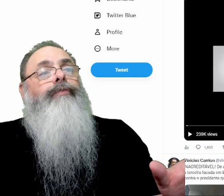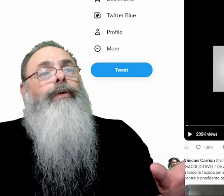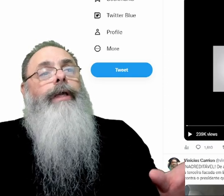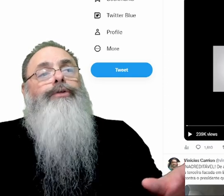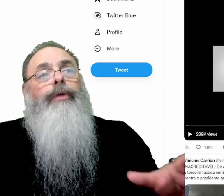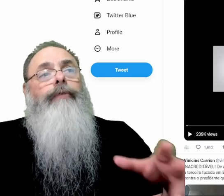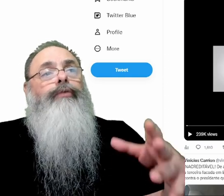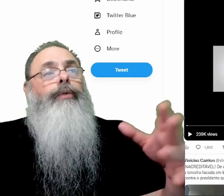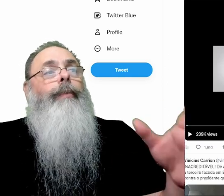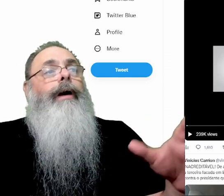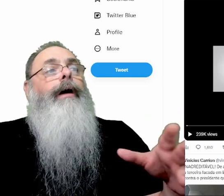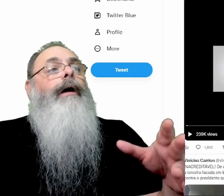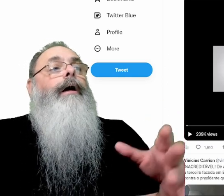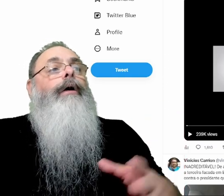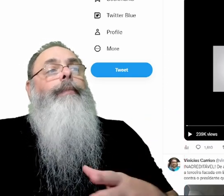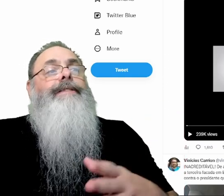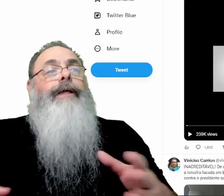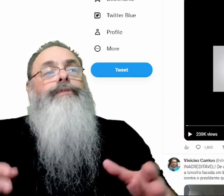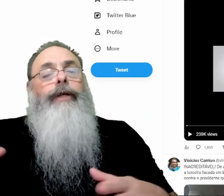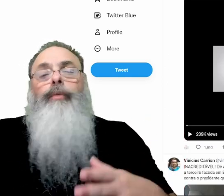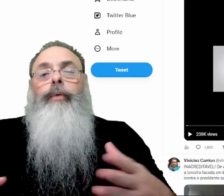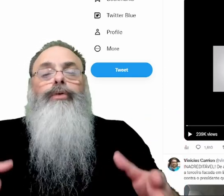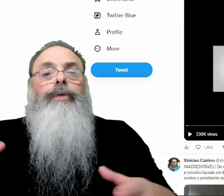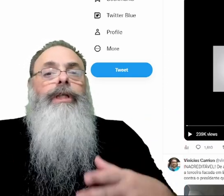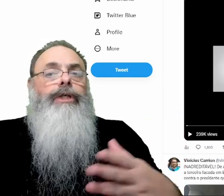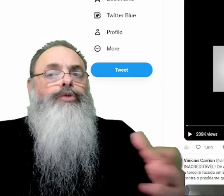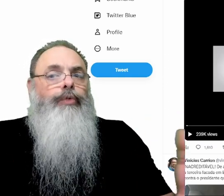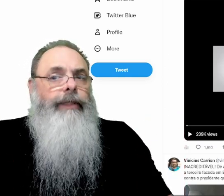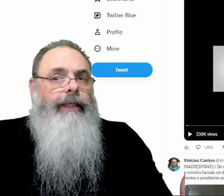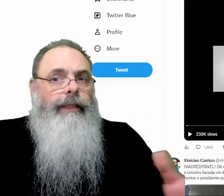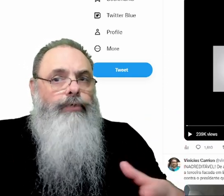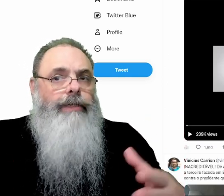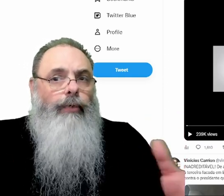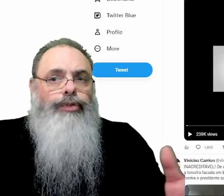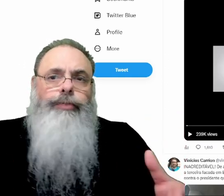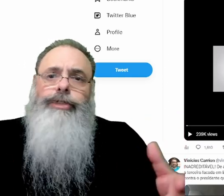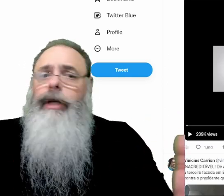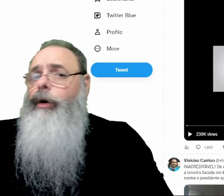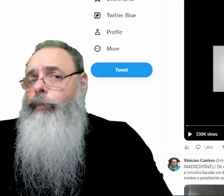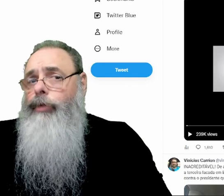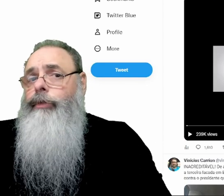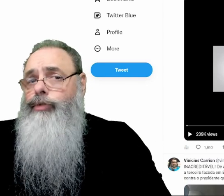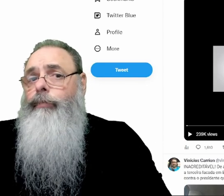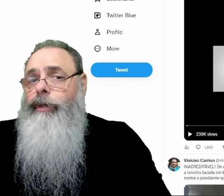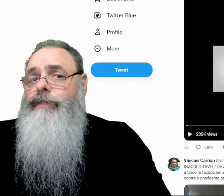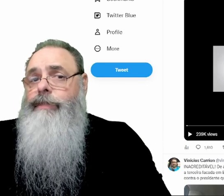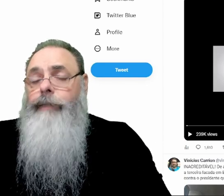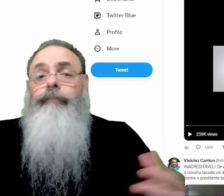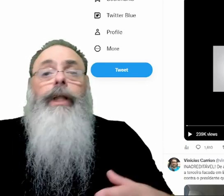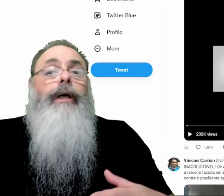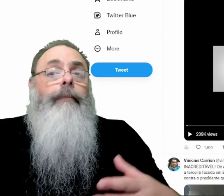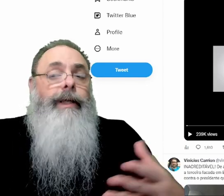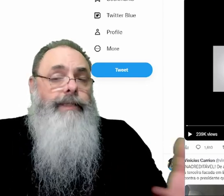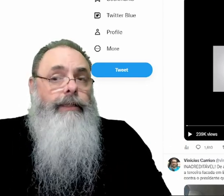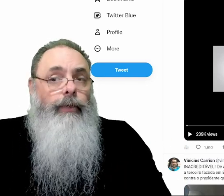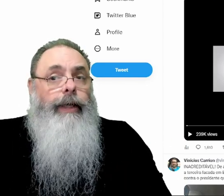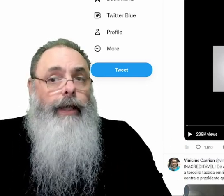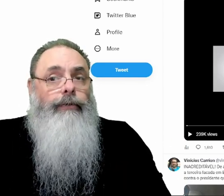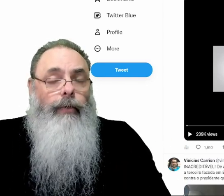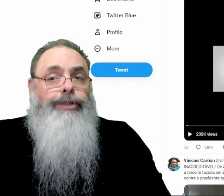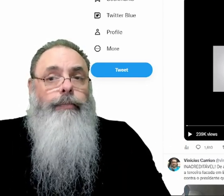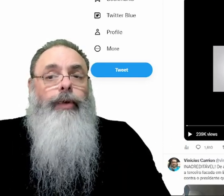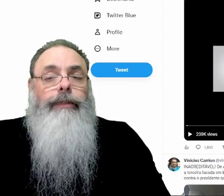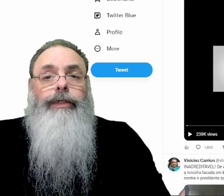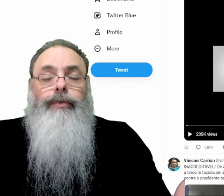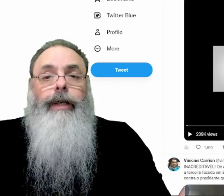Cunha falou que achou que foi um certo oportunismo dele ali usar o último dia. É, oportunismo pode ser. Mas ele deu um